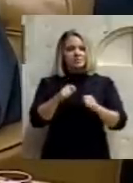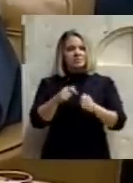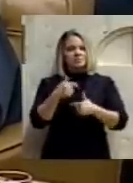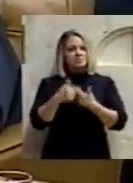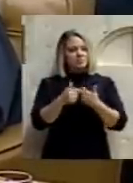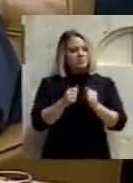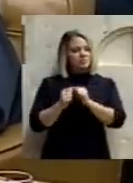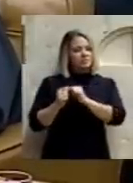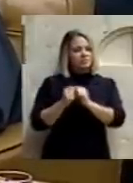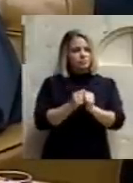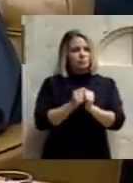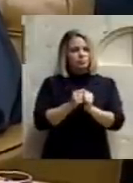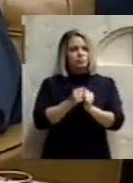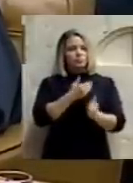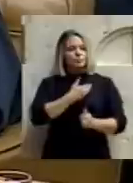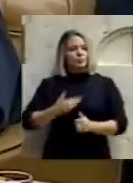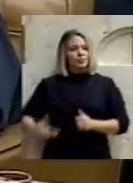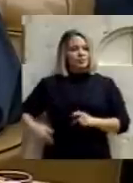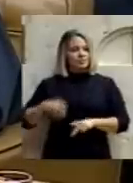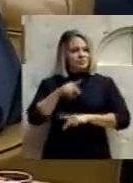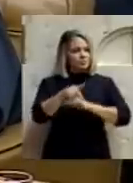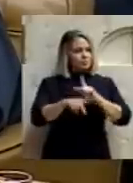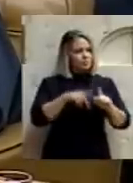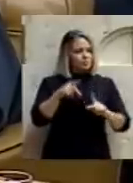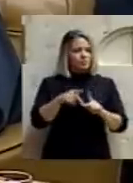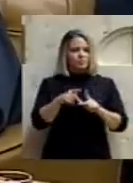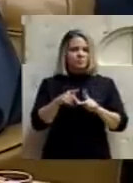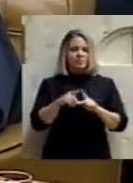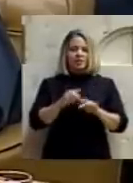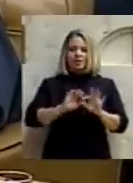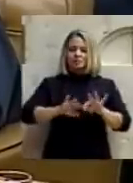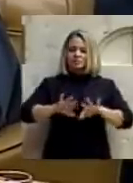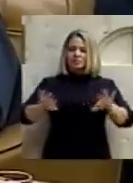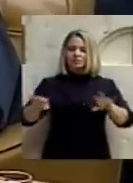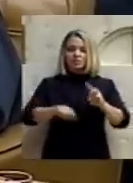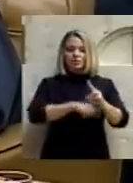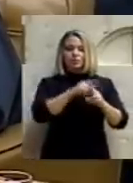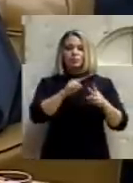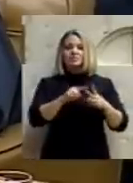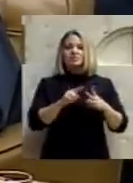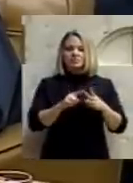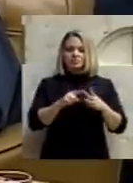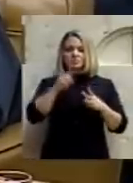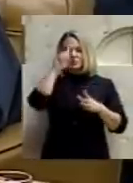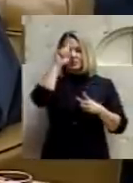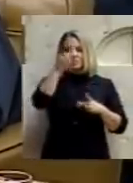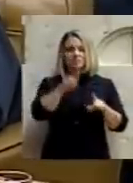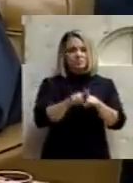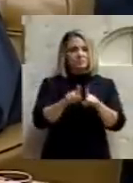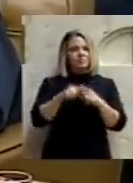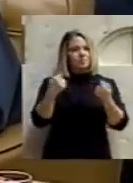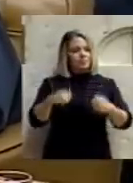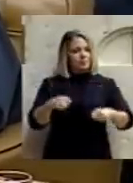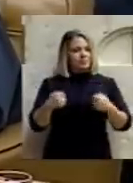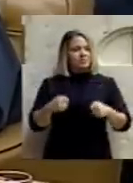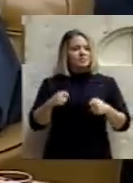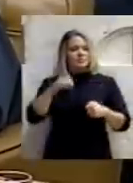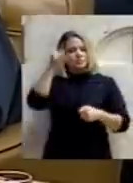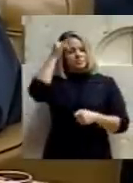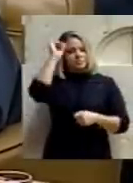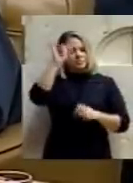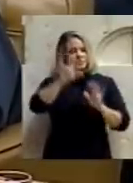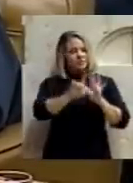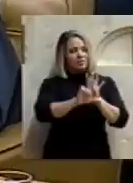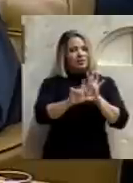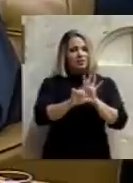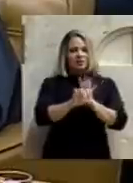de autogoverno popular. Nada obstante, como segundo ideal, põe-se a necessidade de evitar que as leis